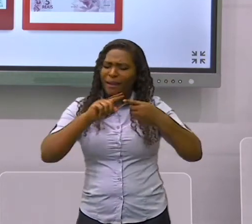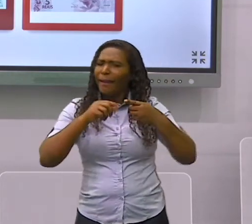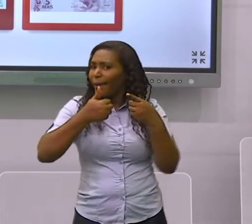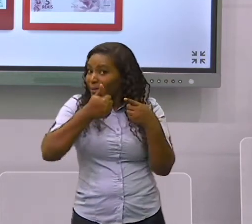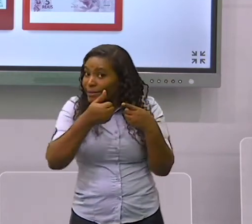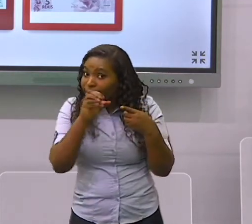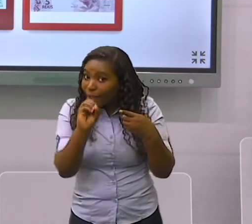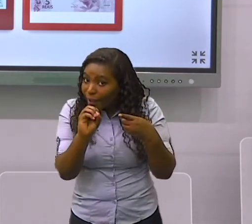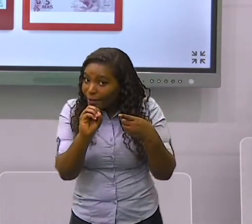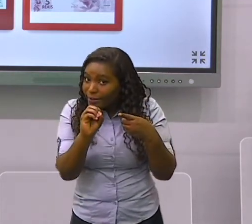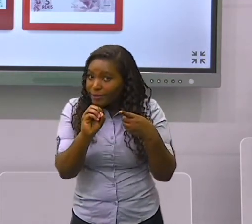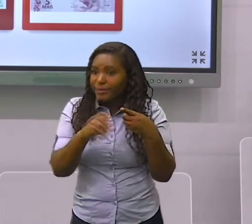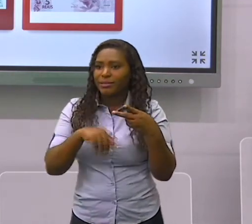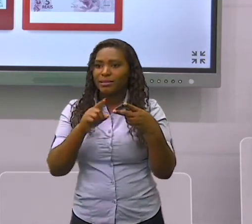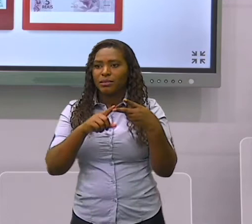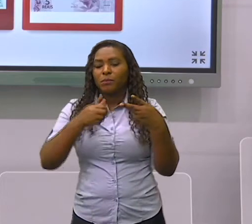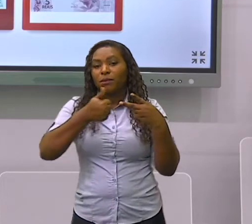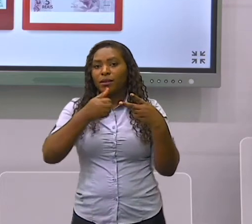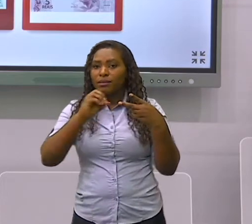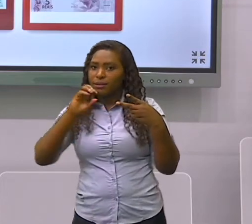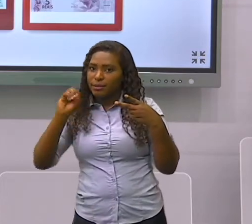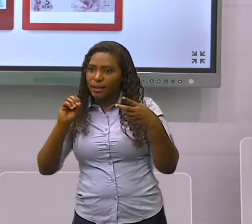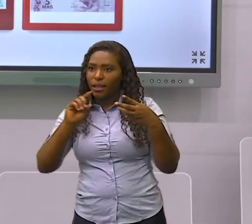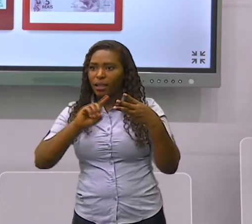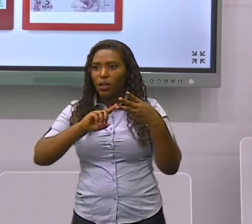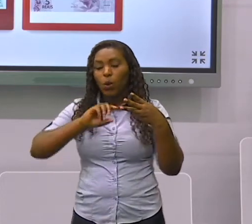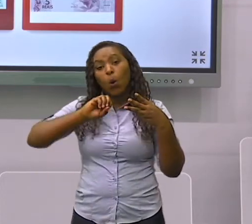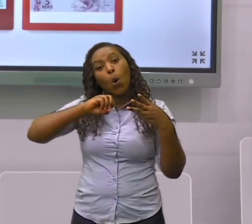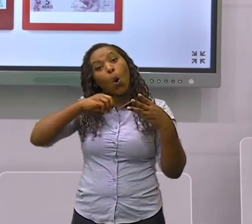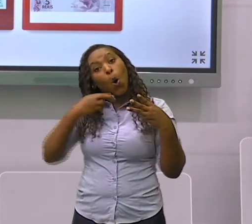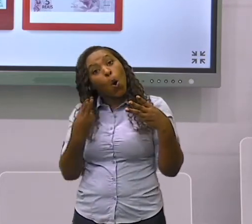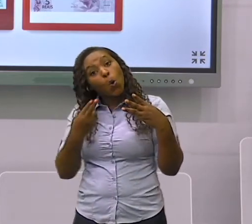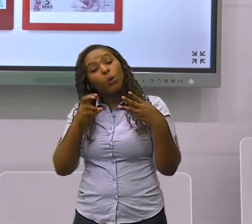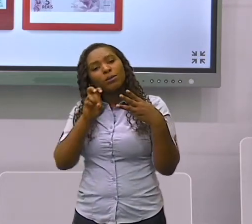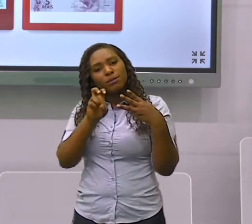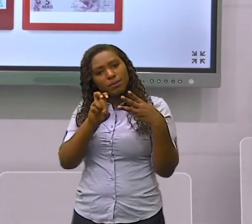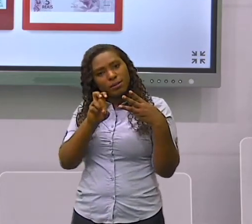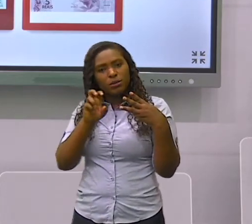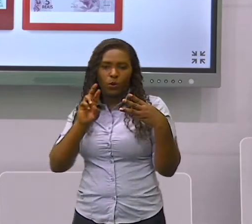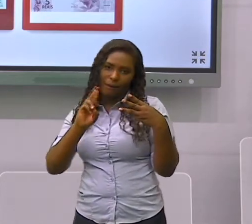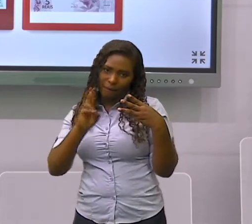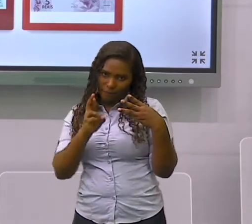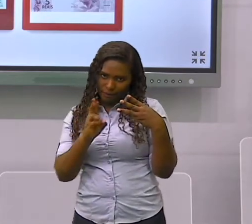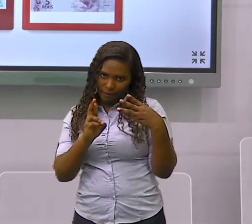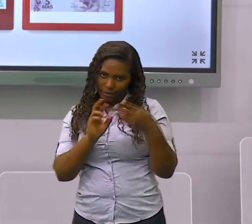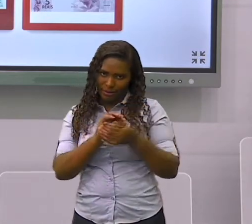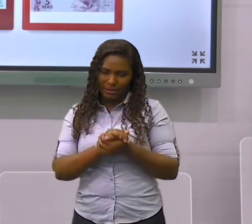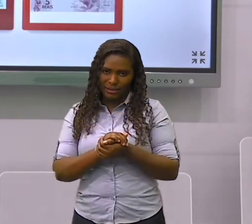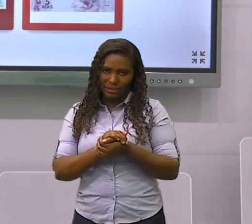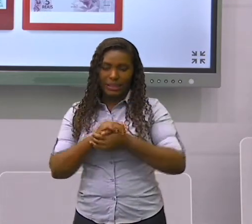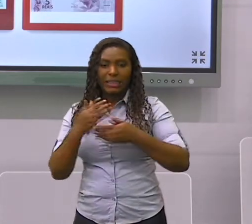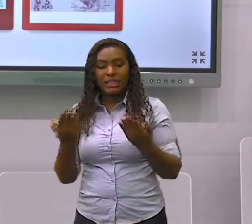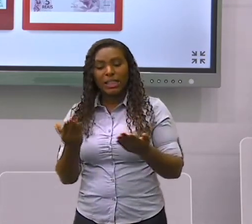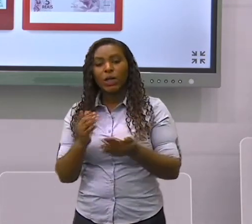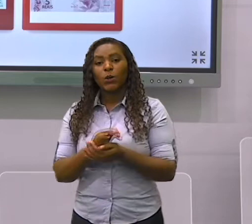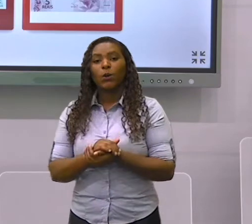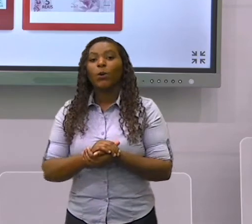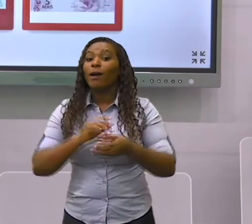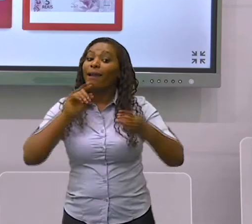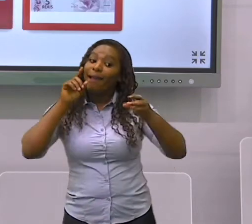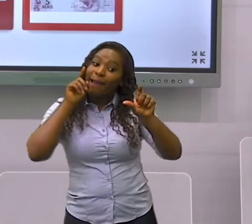R$10? Letra B, R$100? Ou letra C, R$5? Nós estamos falando da